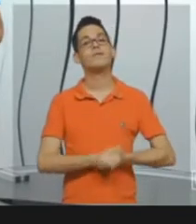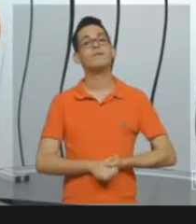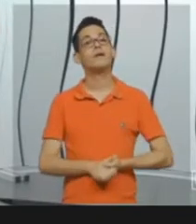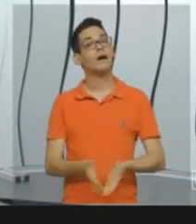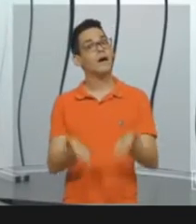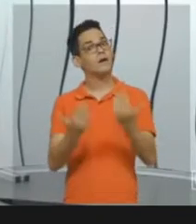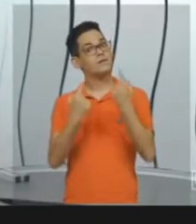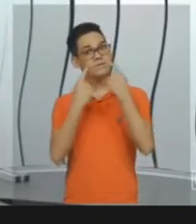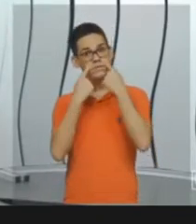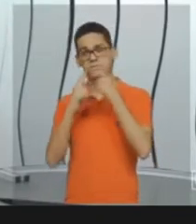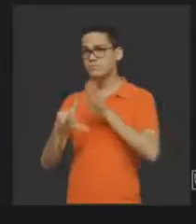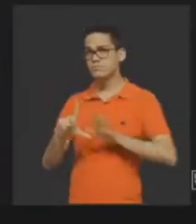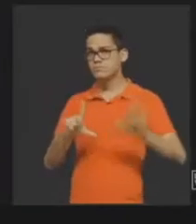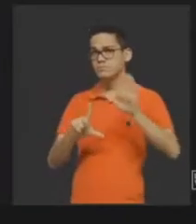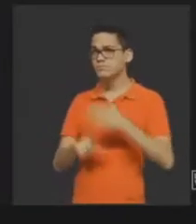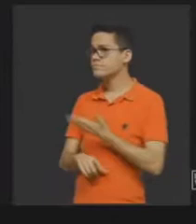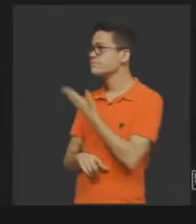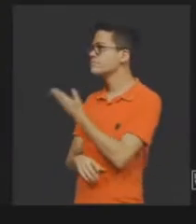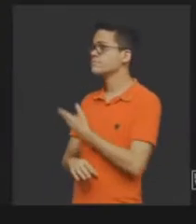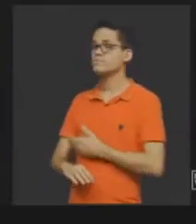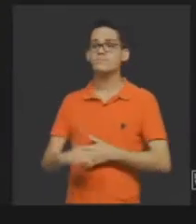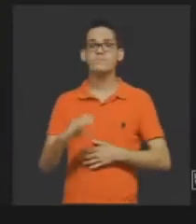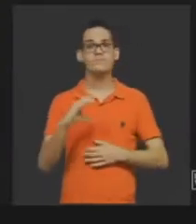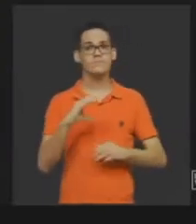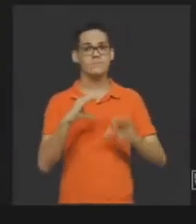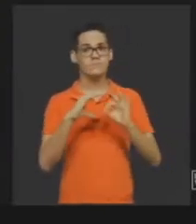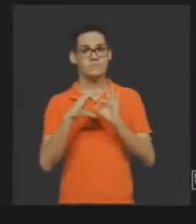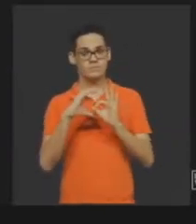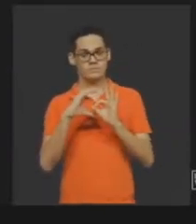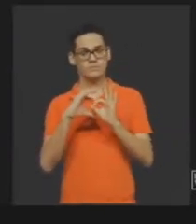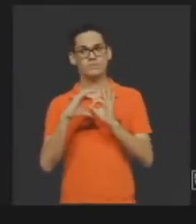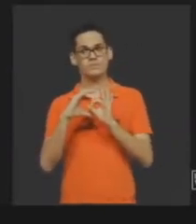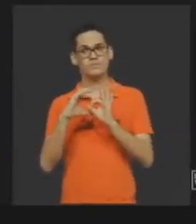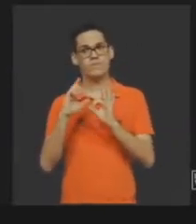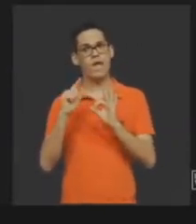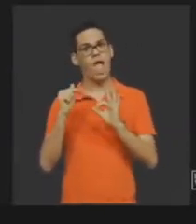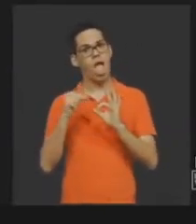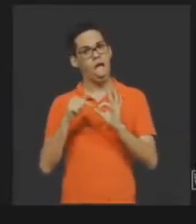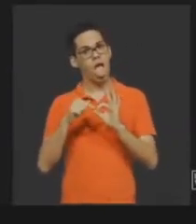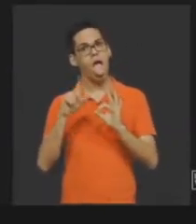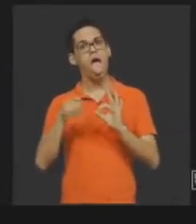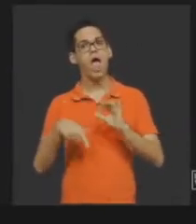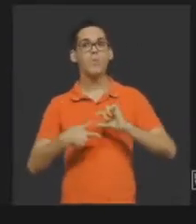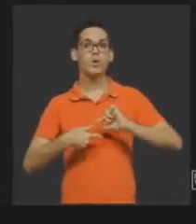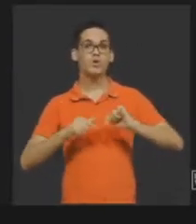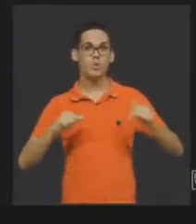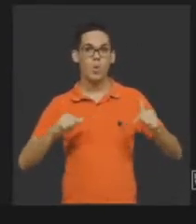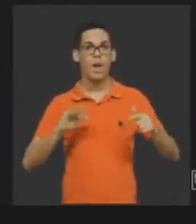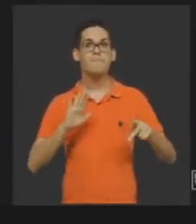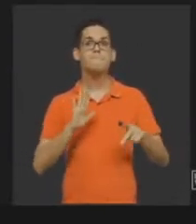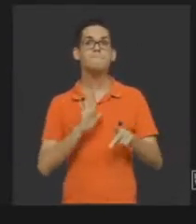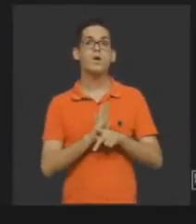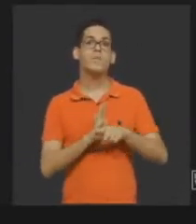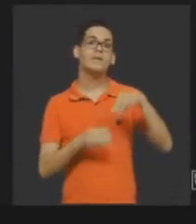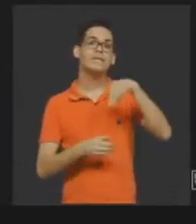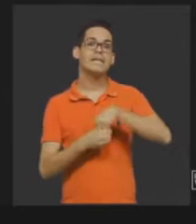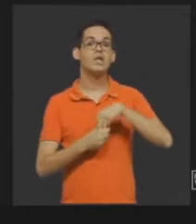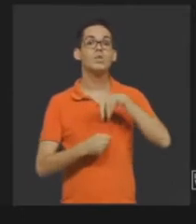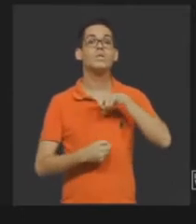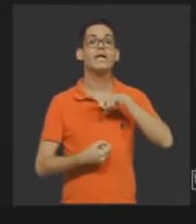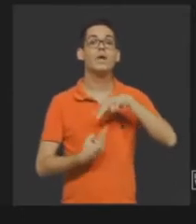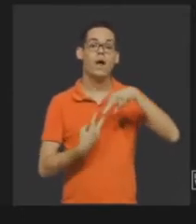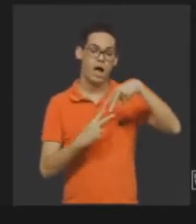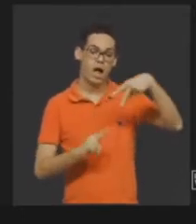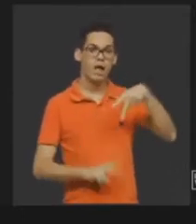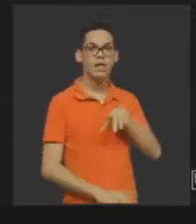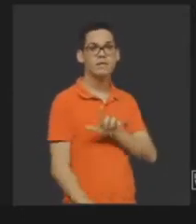Vamos aqui com uma imagenzinha do núcleo. O núcleo é a estrutura celular na qual o material genético está armazenado. Reparem